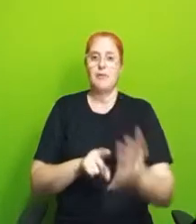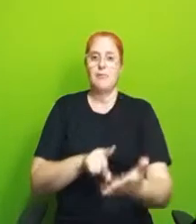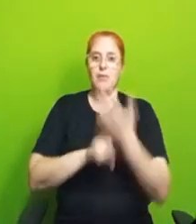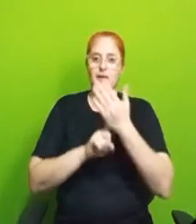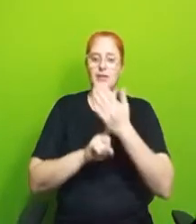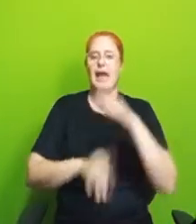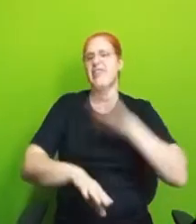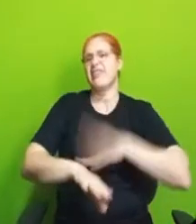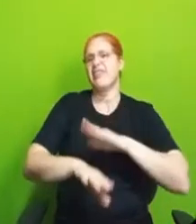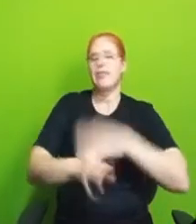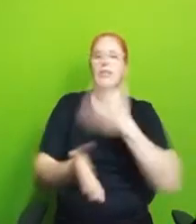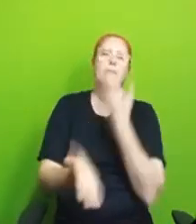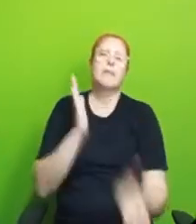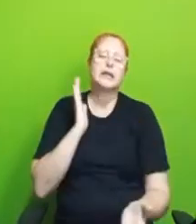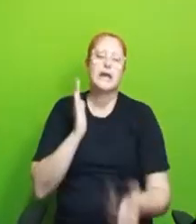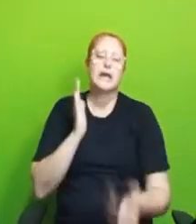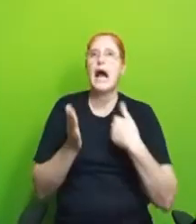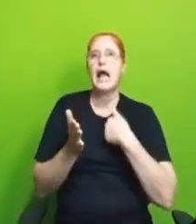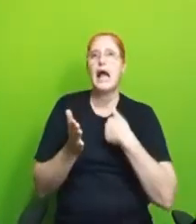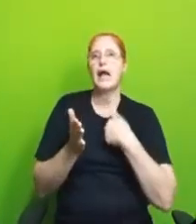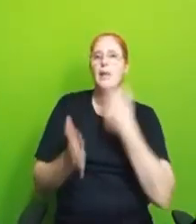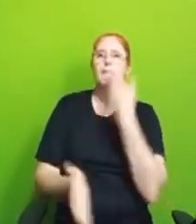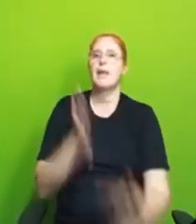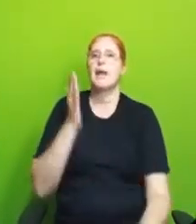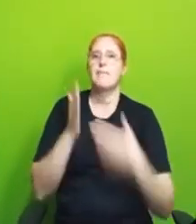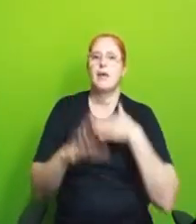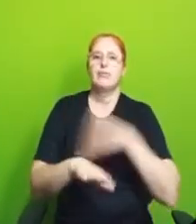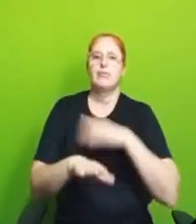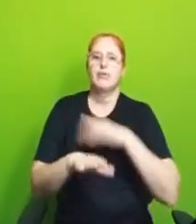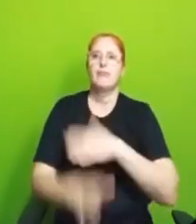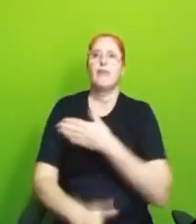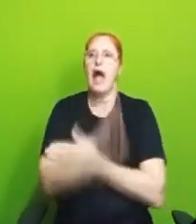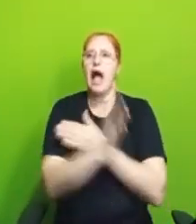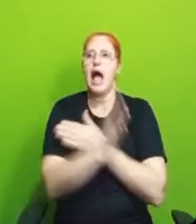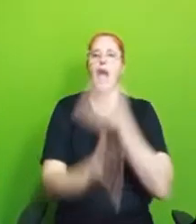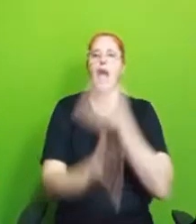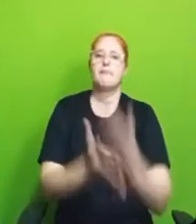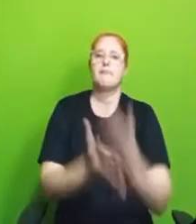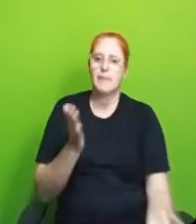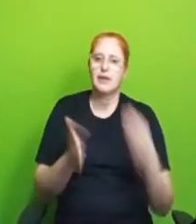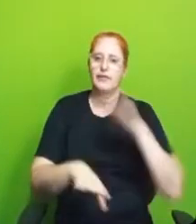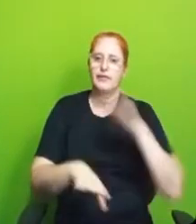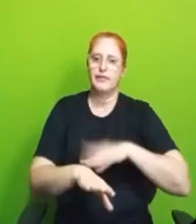falam, eu perdi meu tempo, dei não sei quantas viagens perdidas. Na verdade, é um tempo que é descoberto